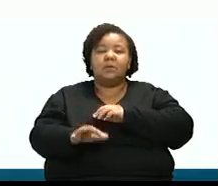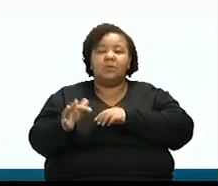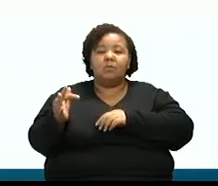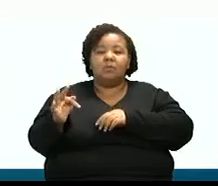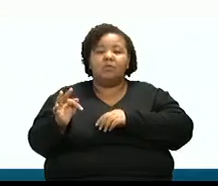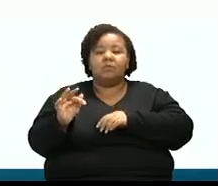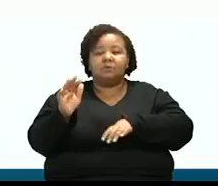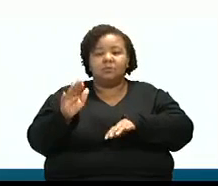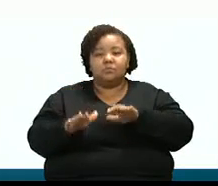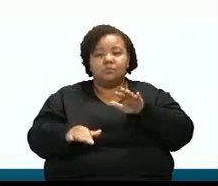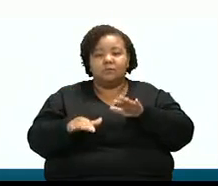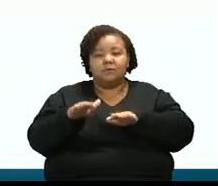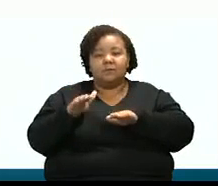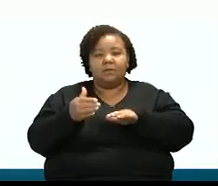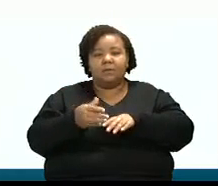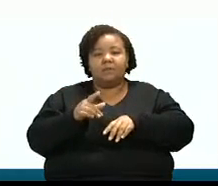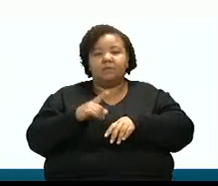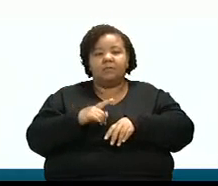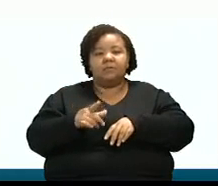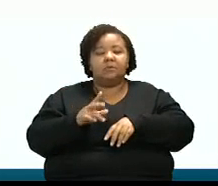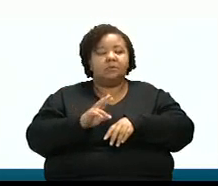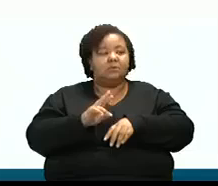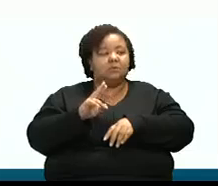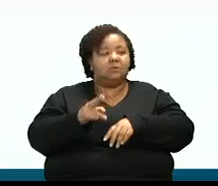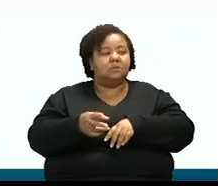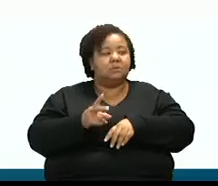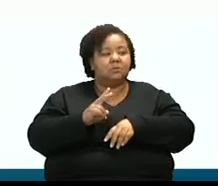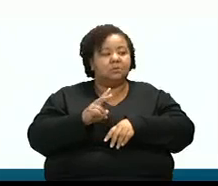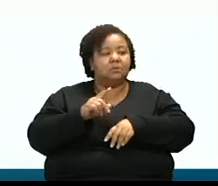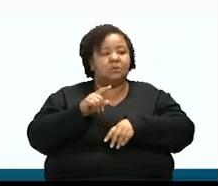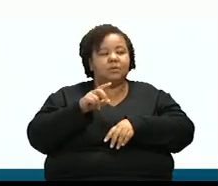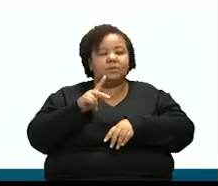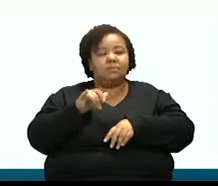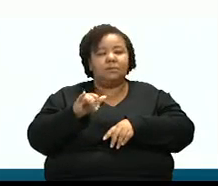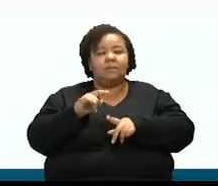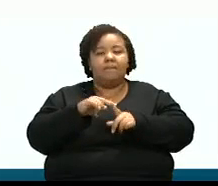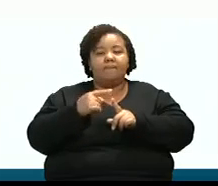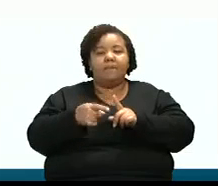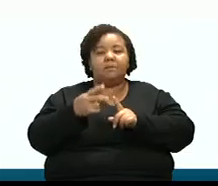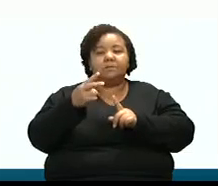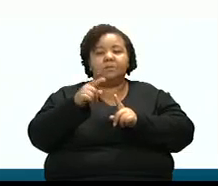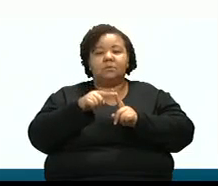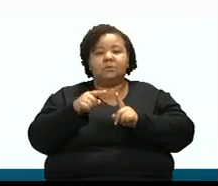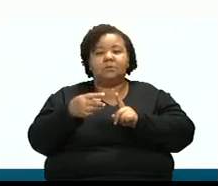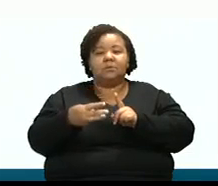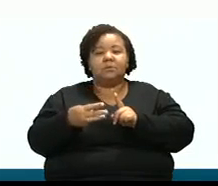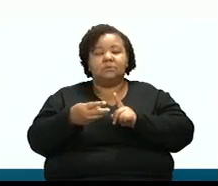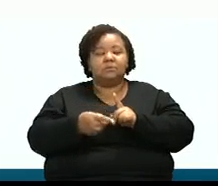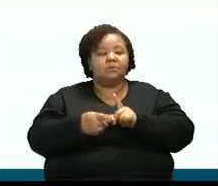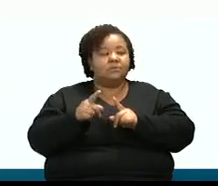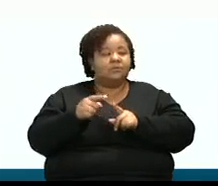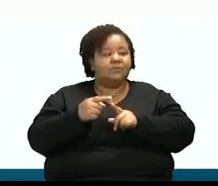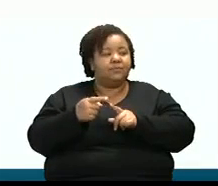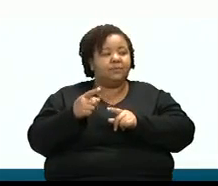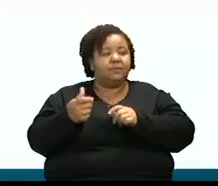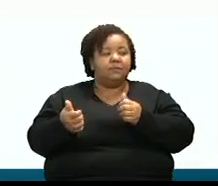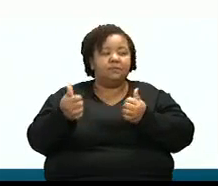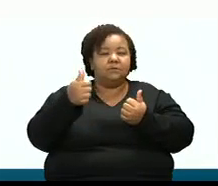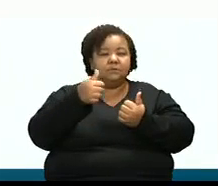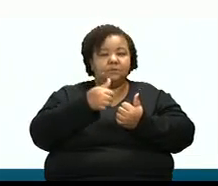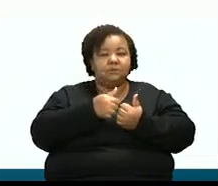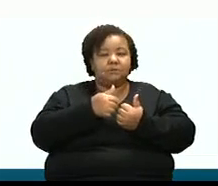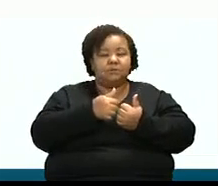variável. Integrando, eu tenho o resultado 2π mais 2/3, sendo que envolve uma dessas integrais a